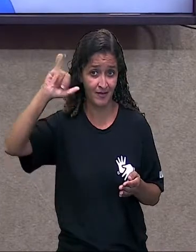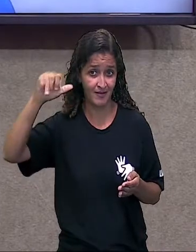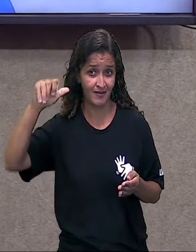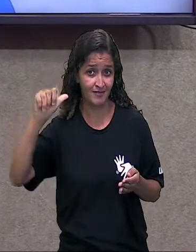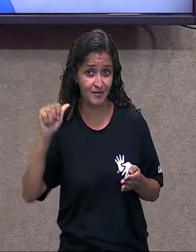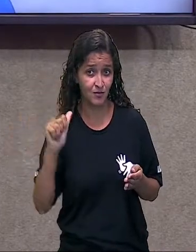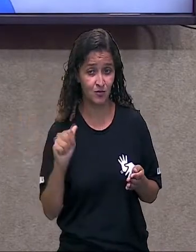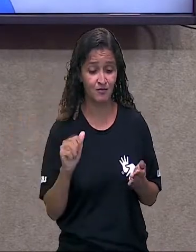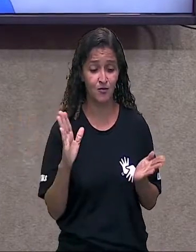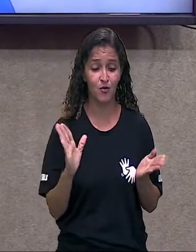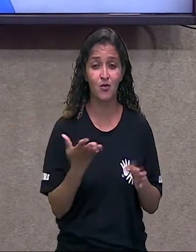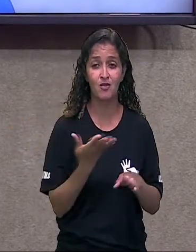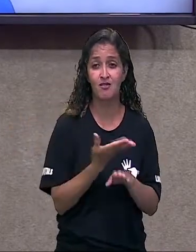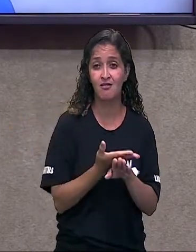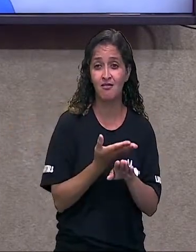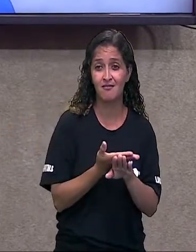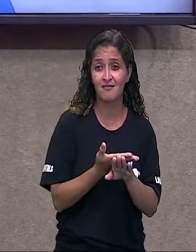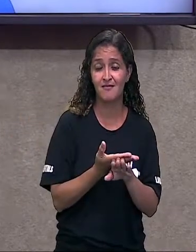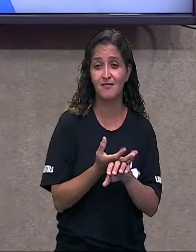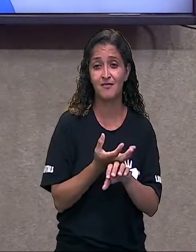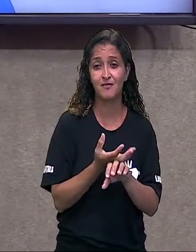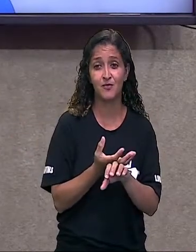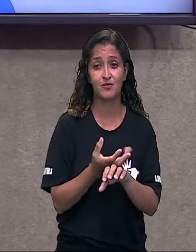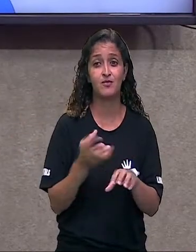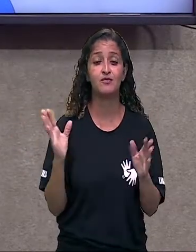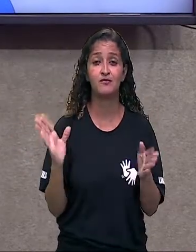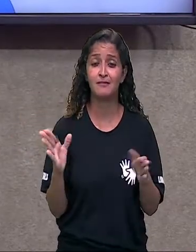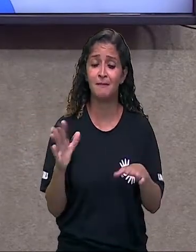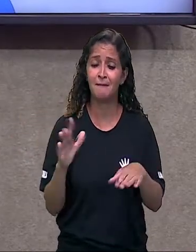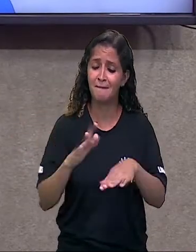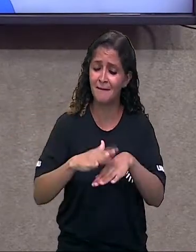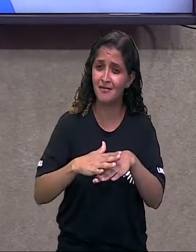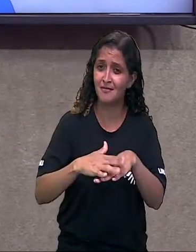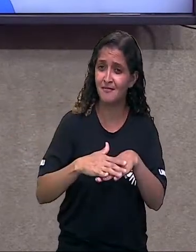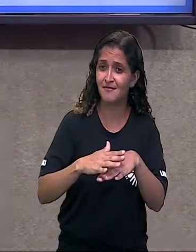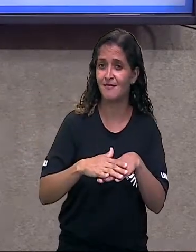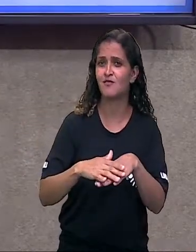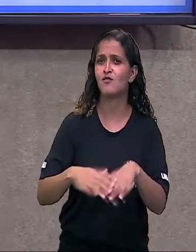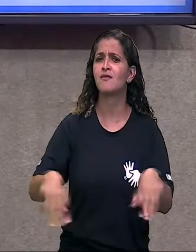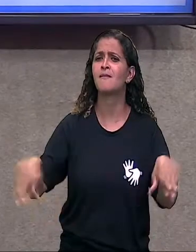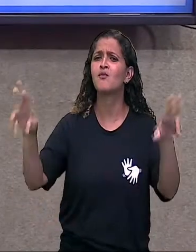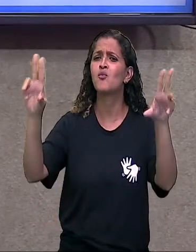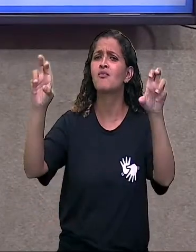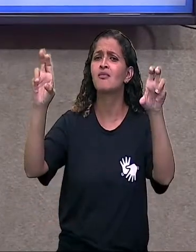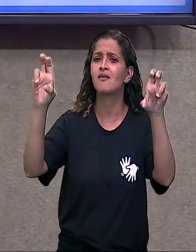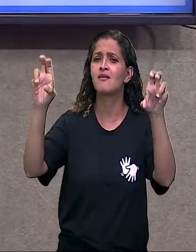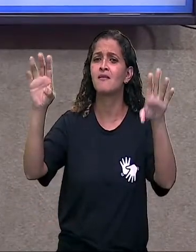hoje, nós vamos falar sobre quadro-valor de lugar.